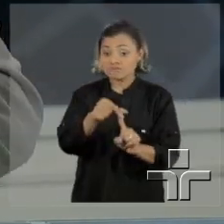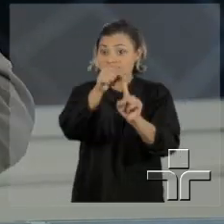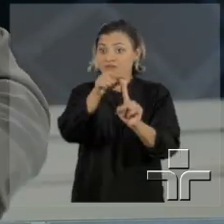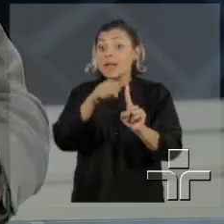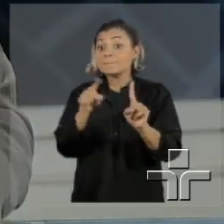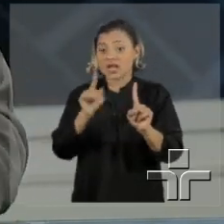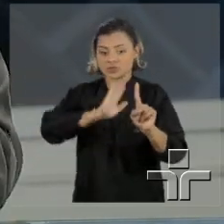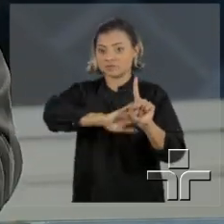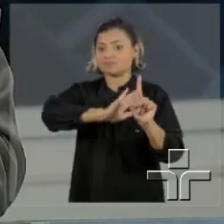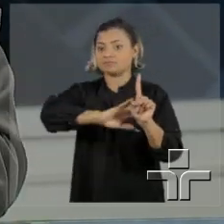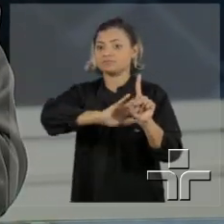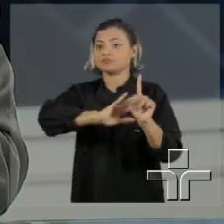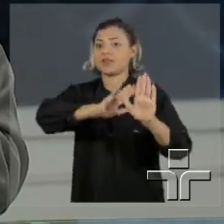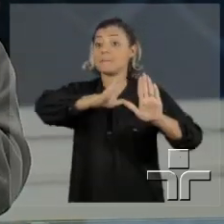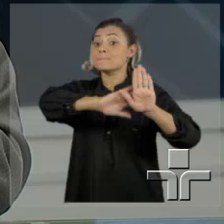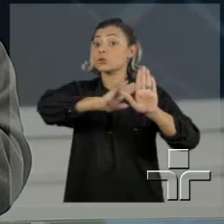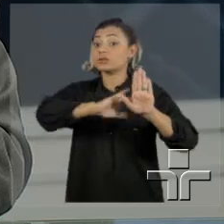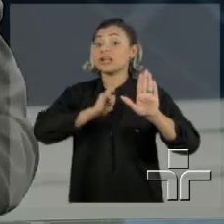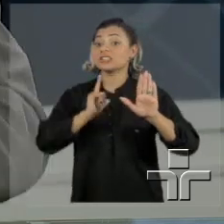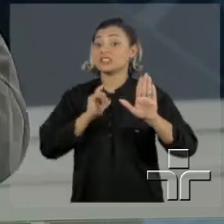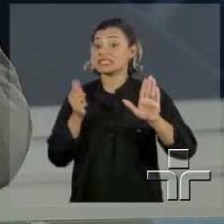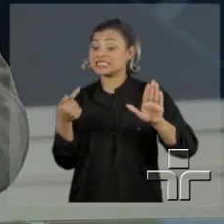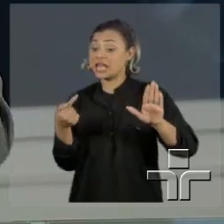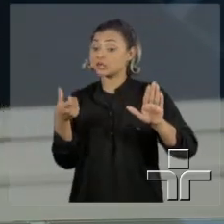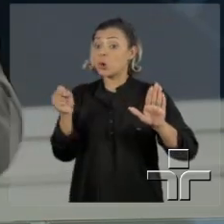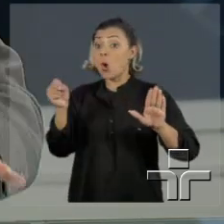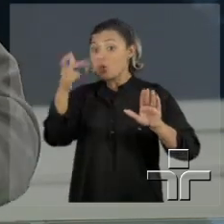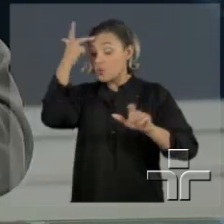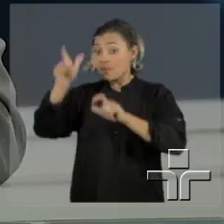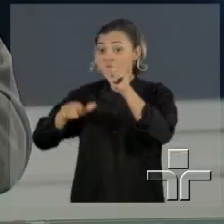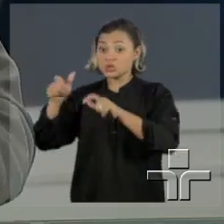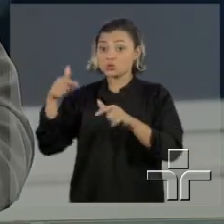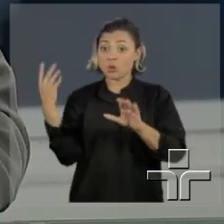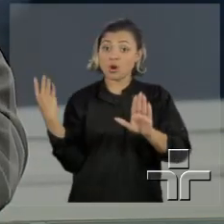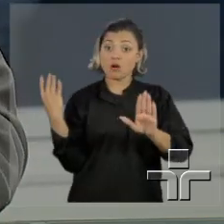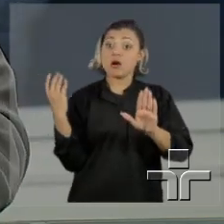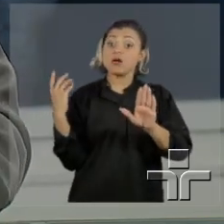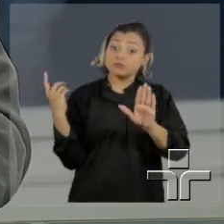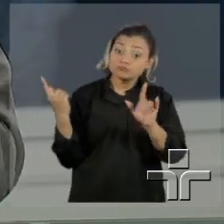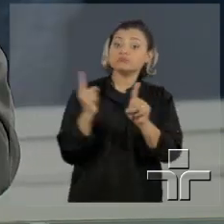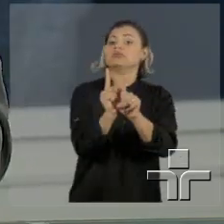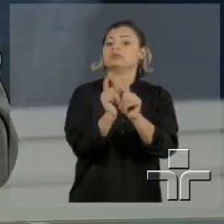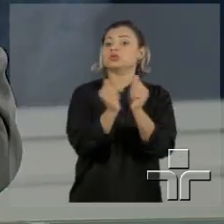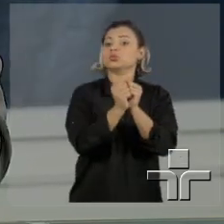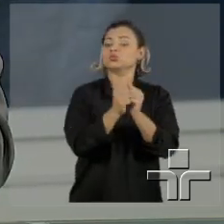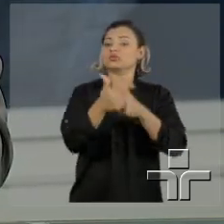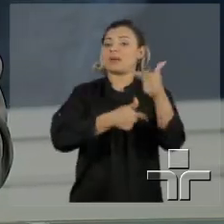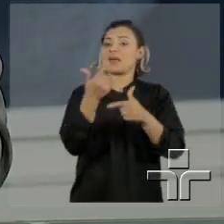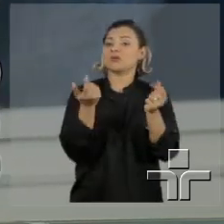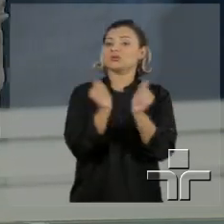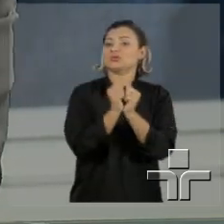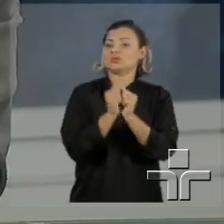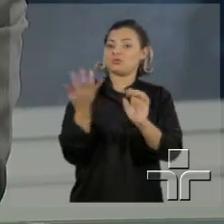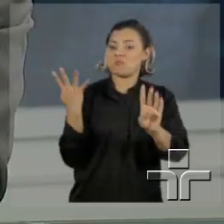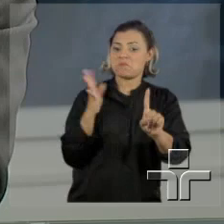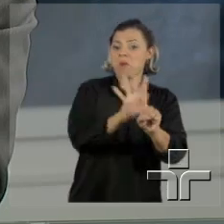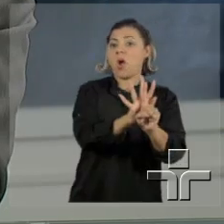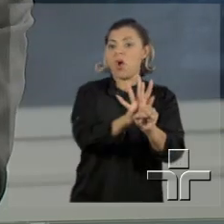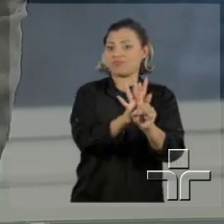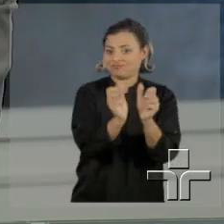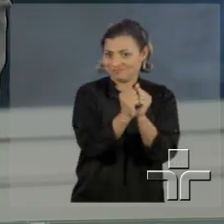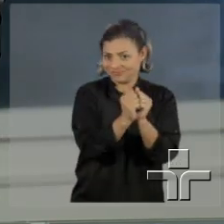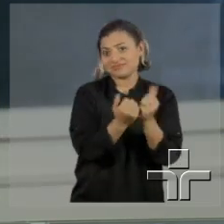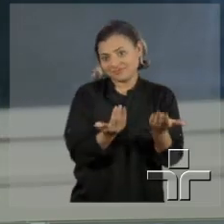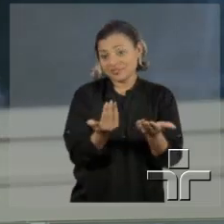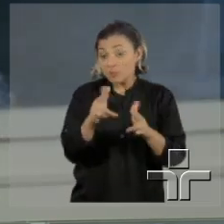a discussão é colegiada entre 7 ou 8 pessoas, que eu não sei se dividem o salário, como é que faz isso. Mas então a coisa está mudando e a política está ficando